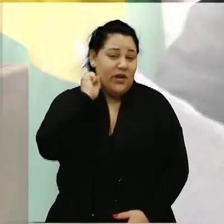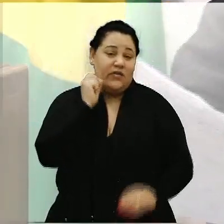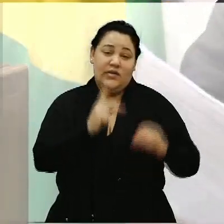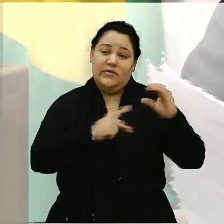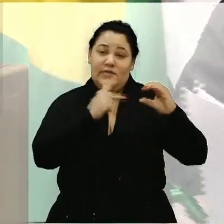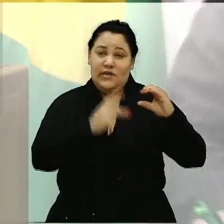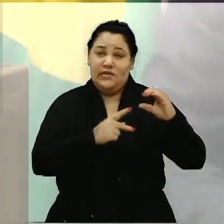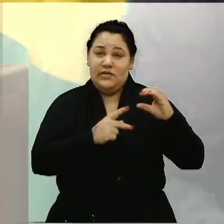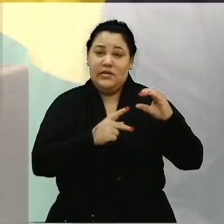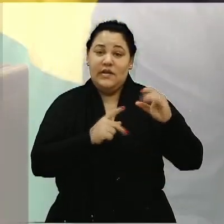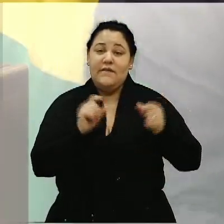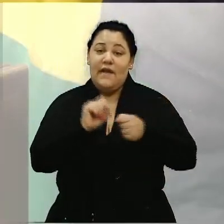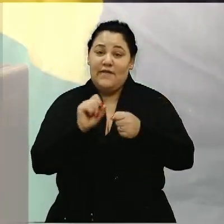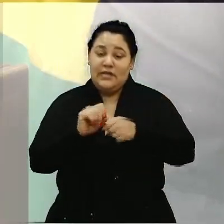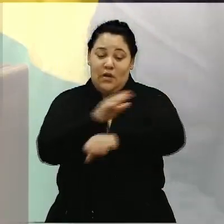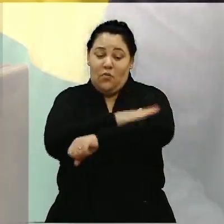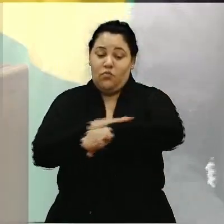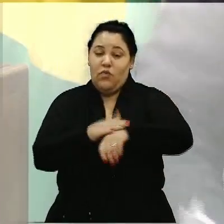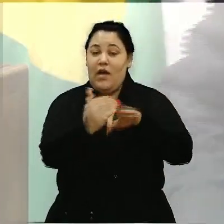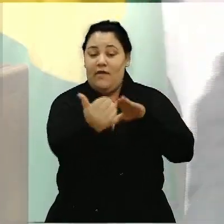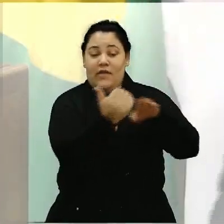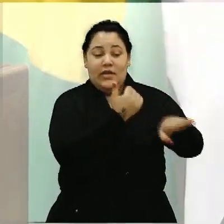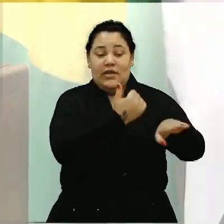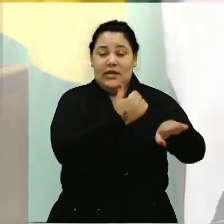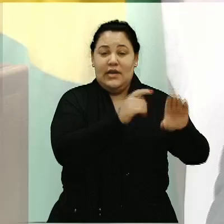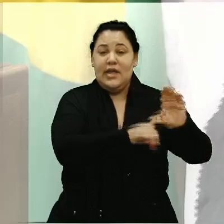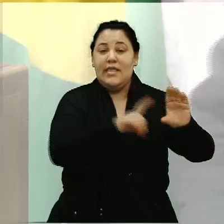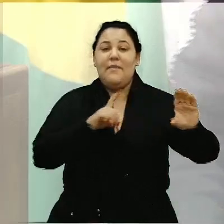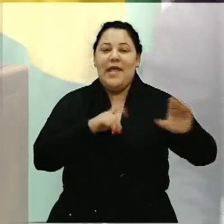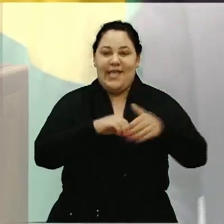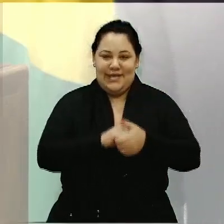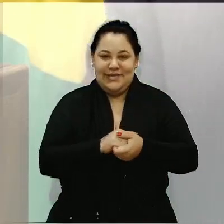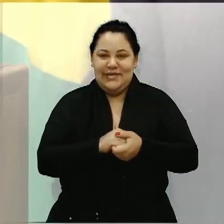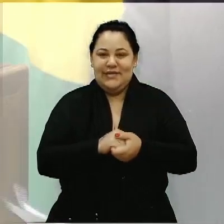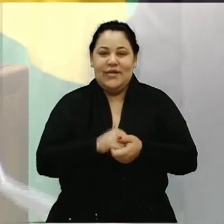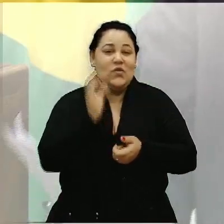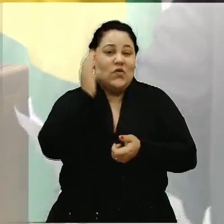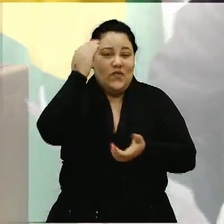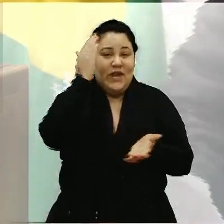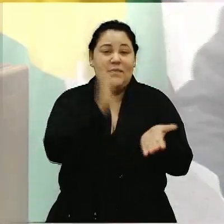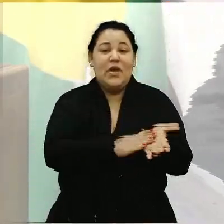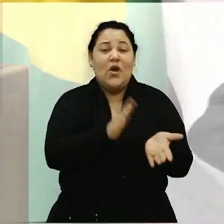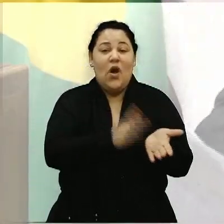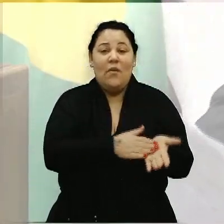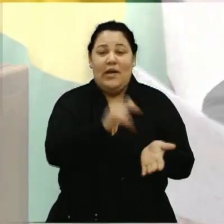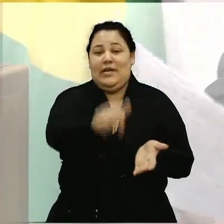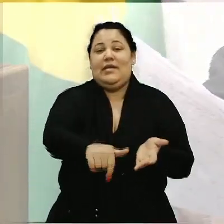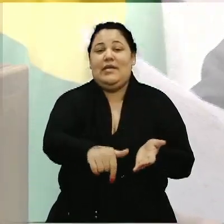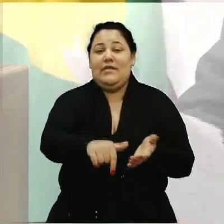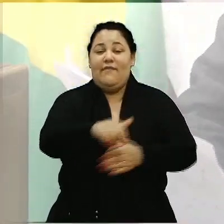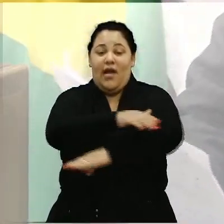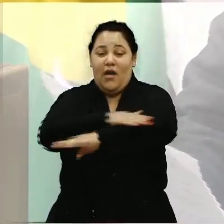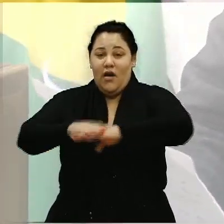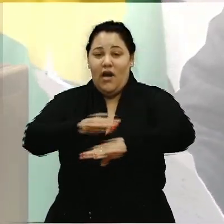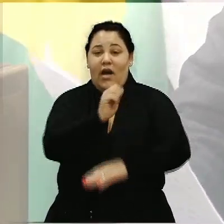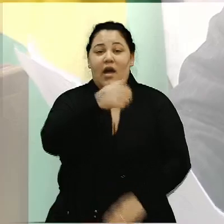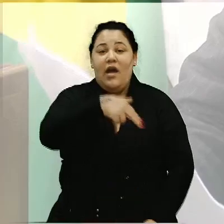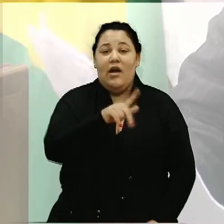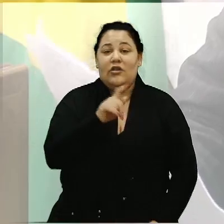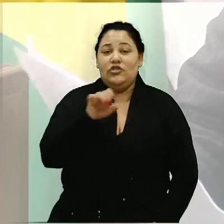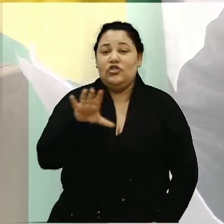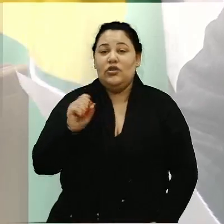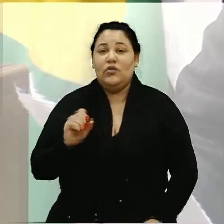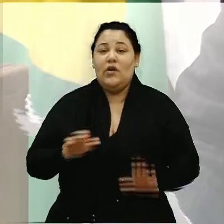vai recapear a Avenida Independência, que o Felipe tanto cobra aqui. Vai recapear a Ângelo Agostini, a